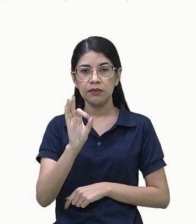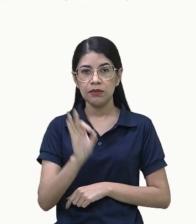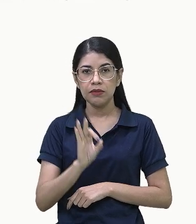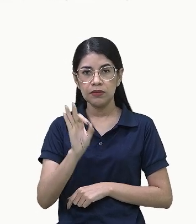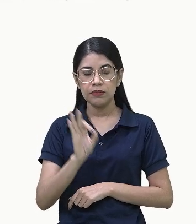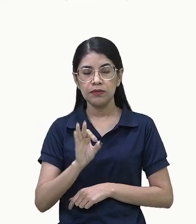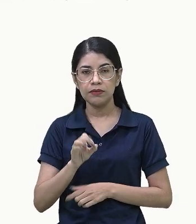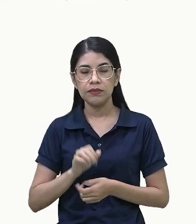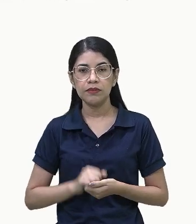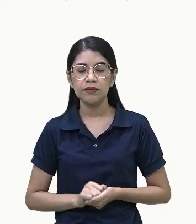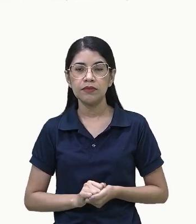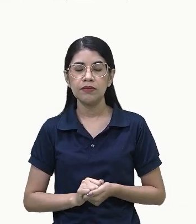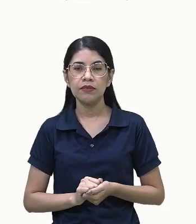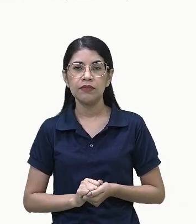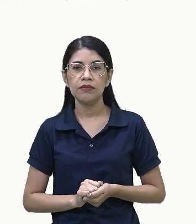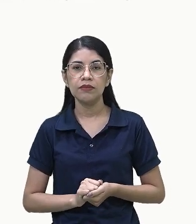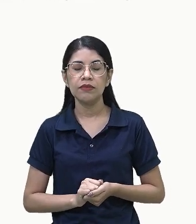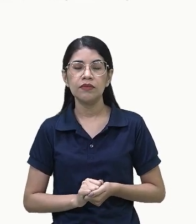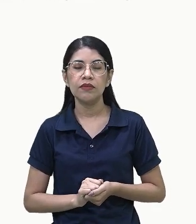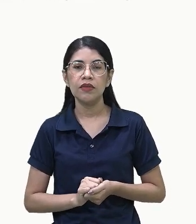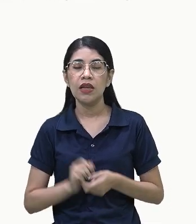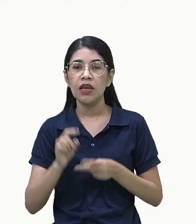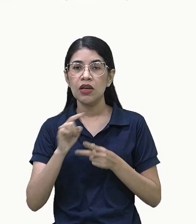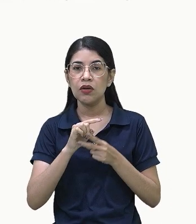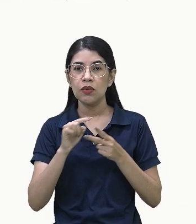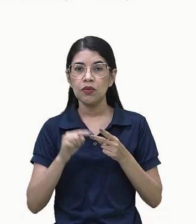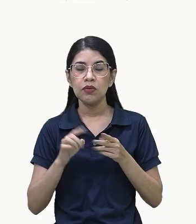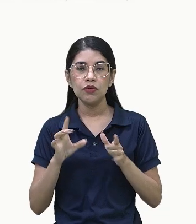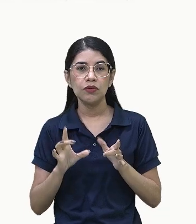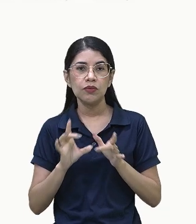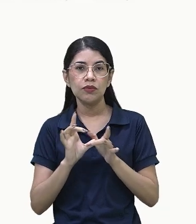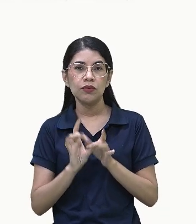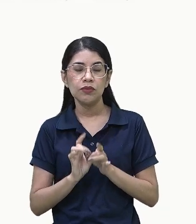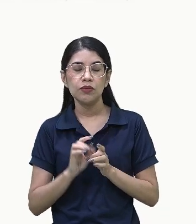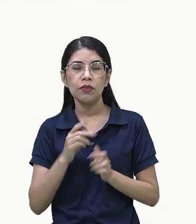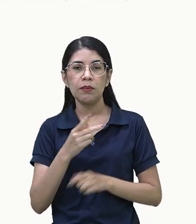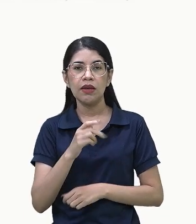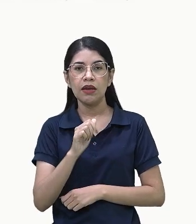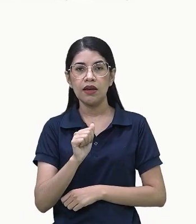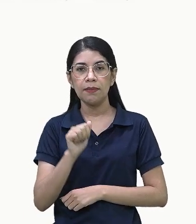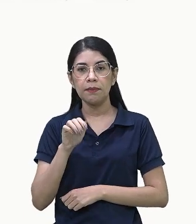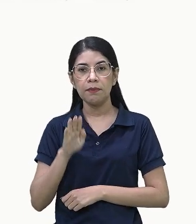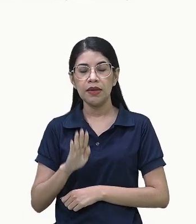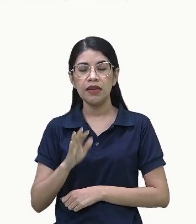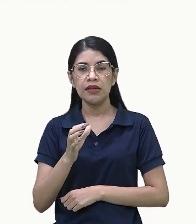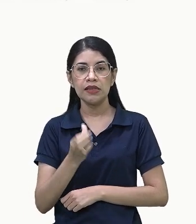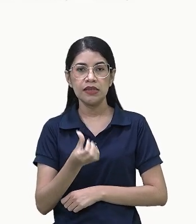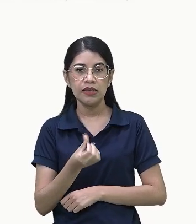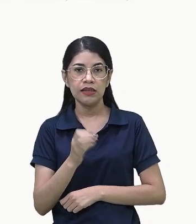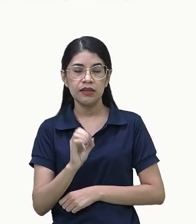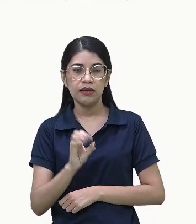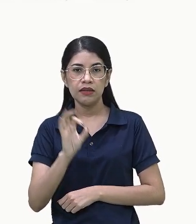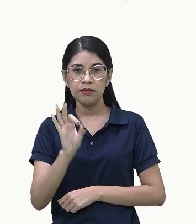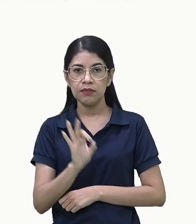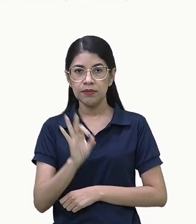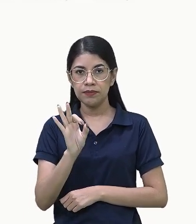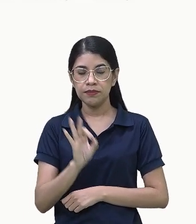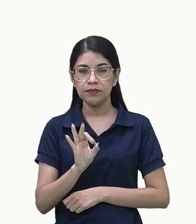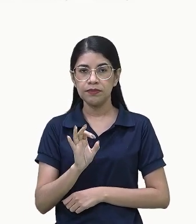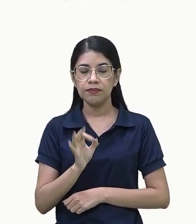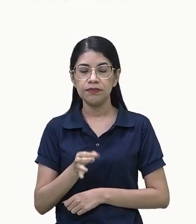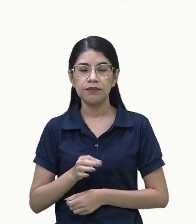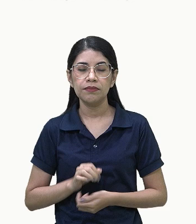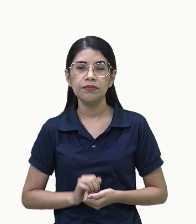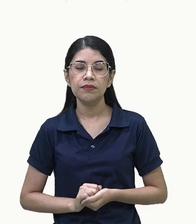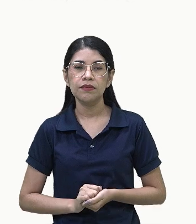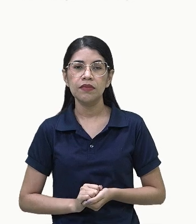70%. E a probabilidade da interseção acontecer é de 60%, tá?